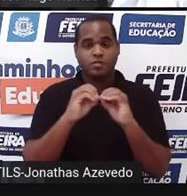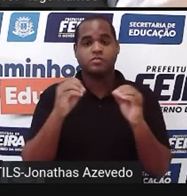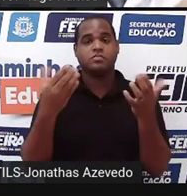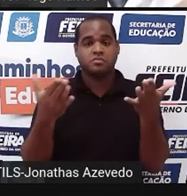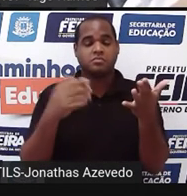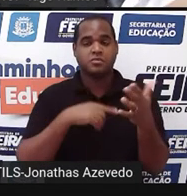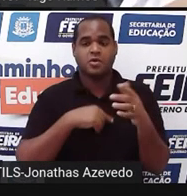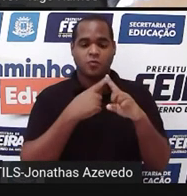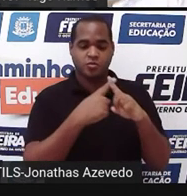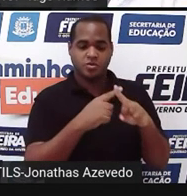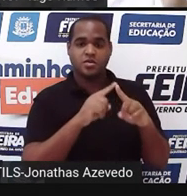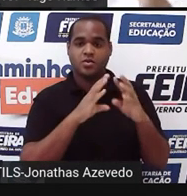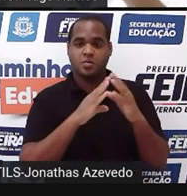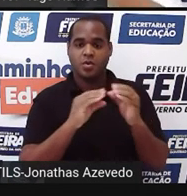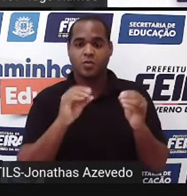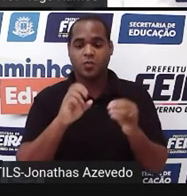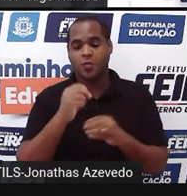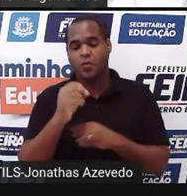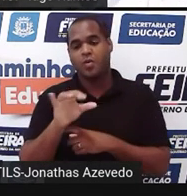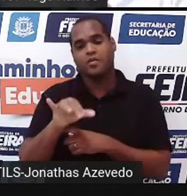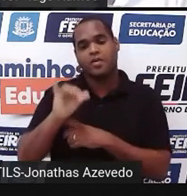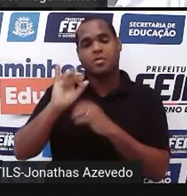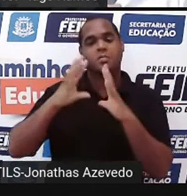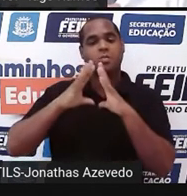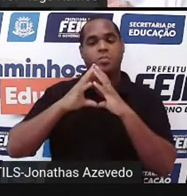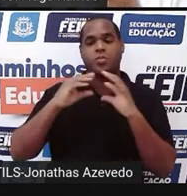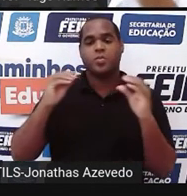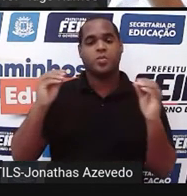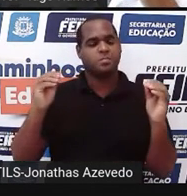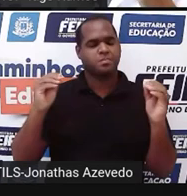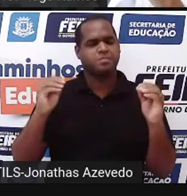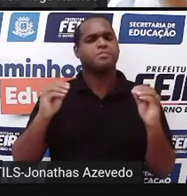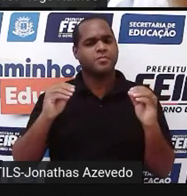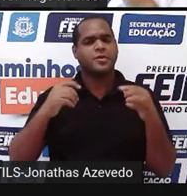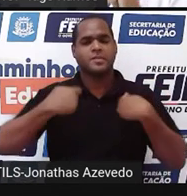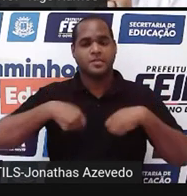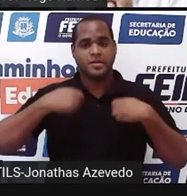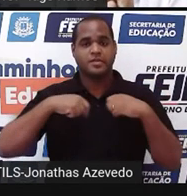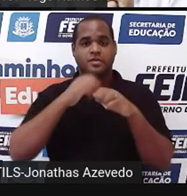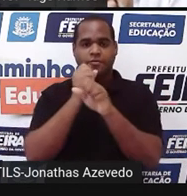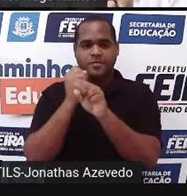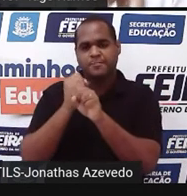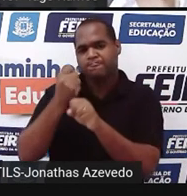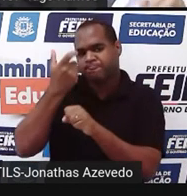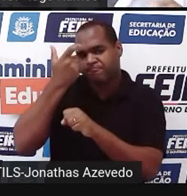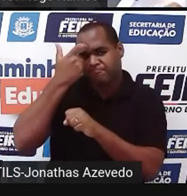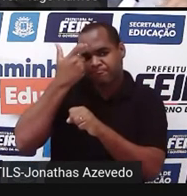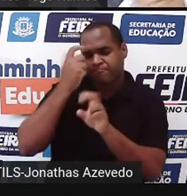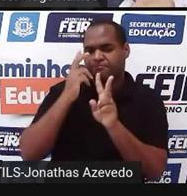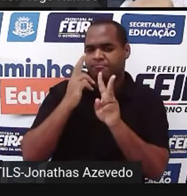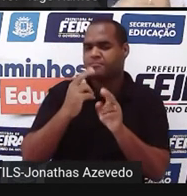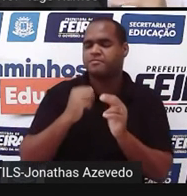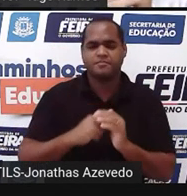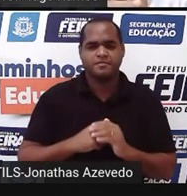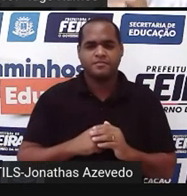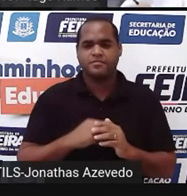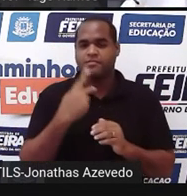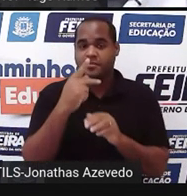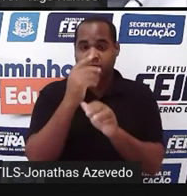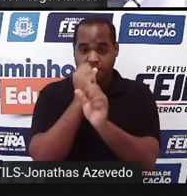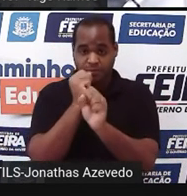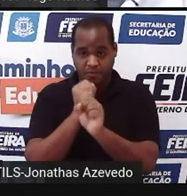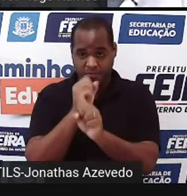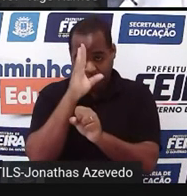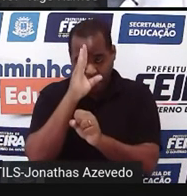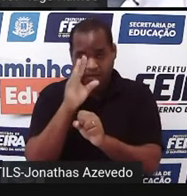OLX desaparece ou Y desaparece Então a gente tem que tomar com essa intenção como a gente somou